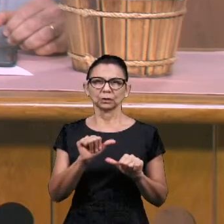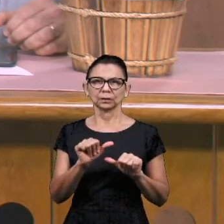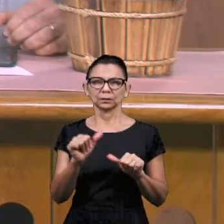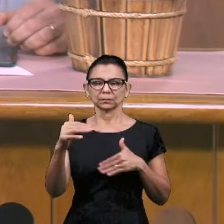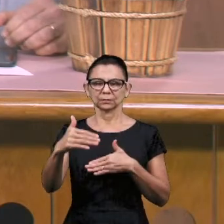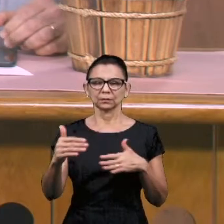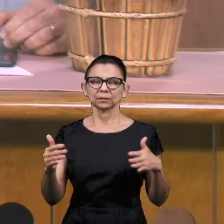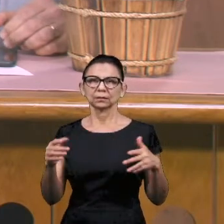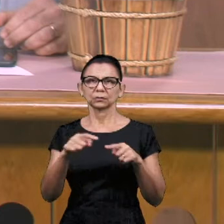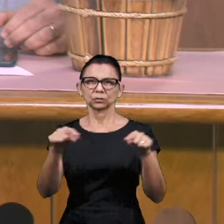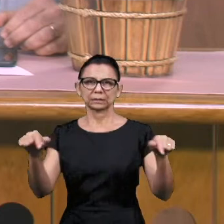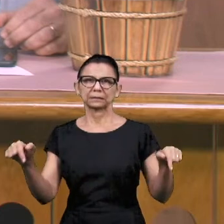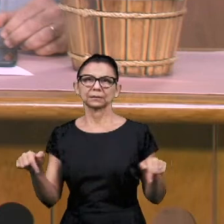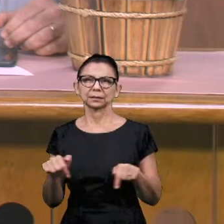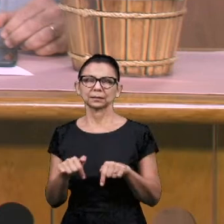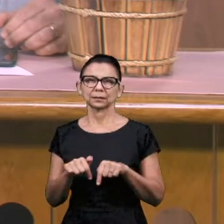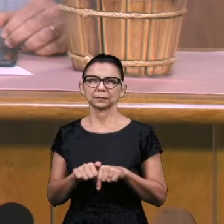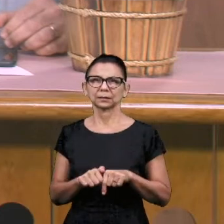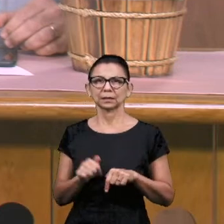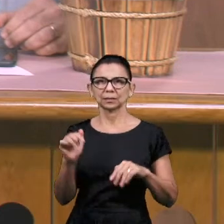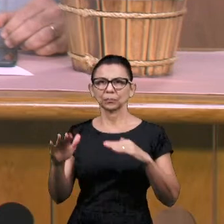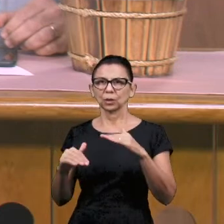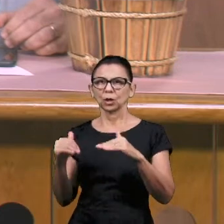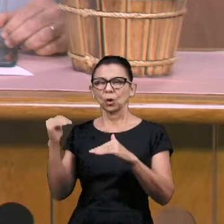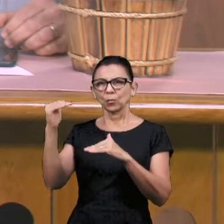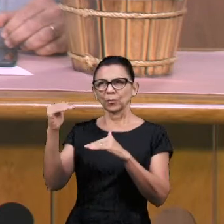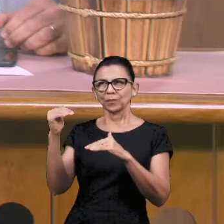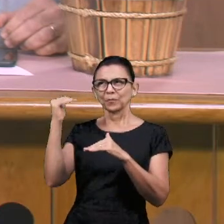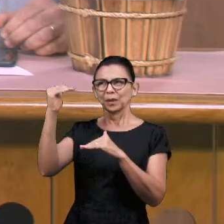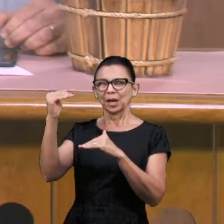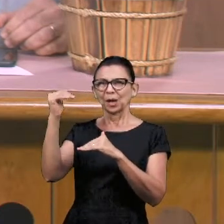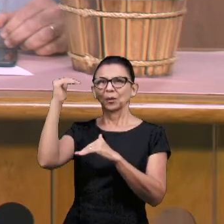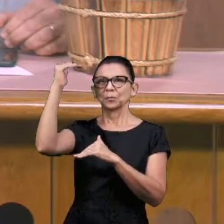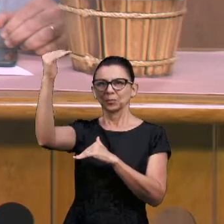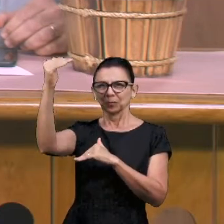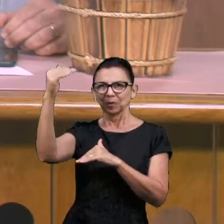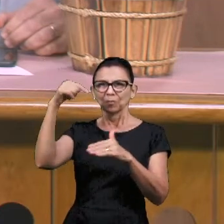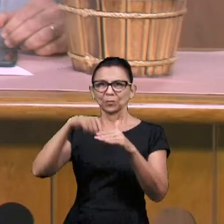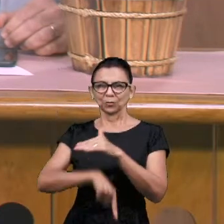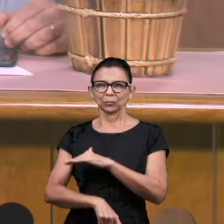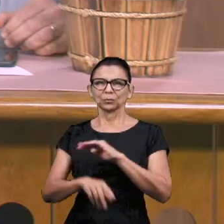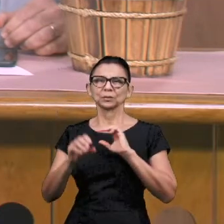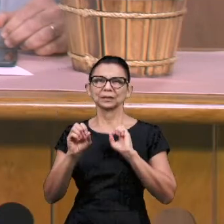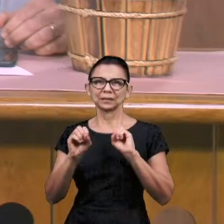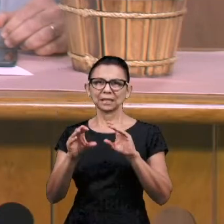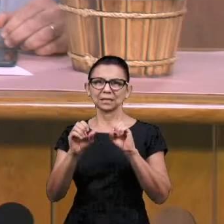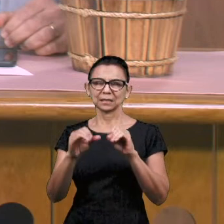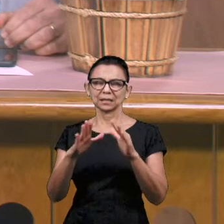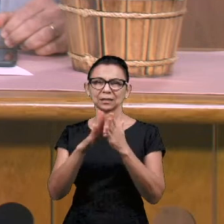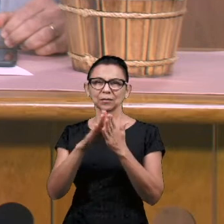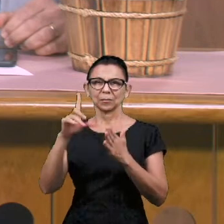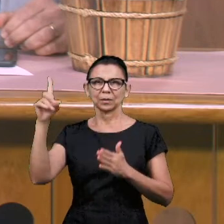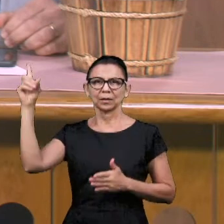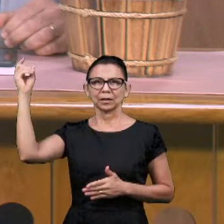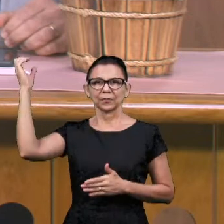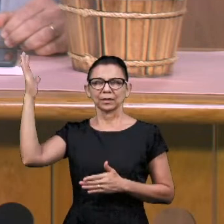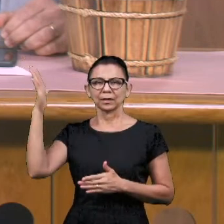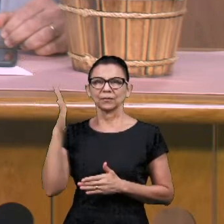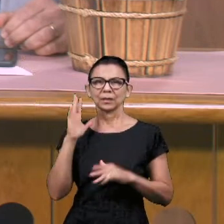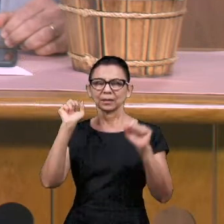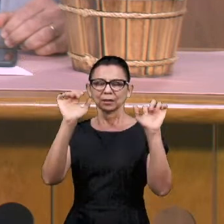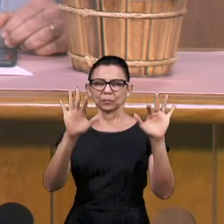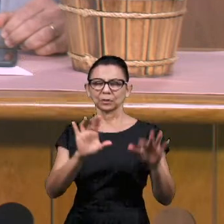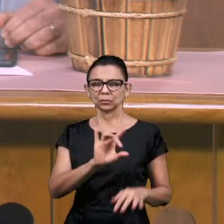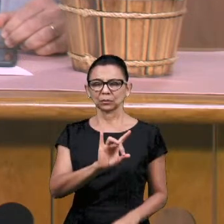está agora passando para um nível superior e mais profundo de ensino, que a Tua palavra venha a ser uma bênção, Senhor Deus, para cada uma das